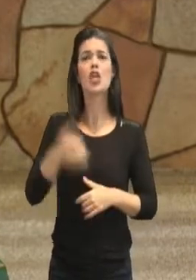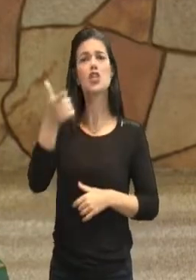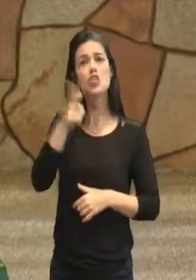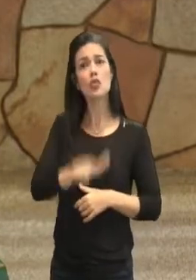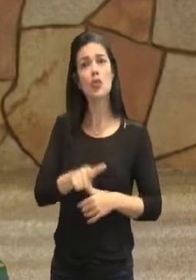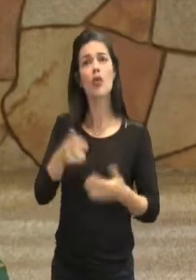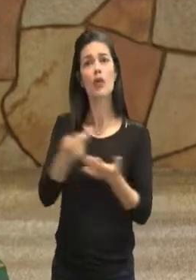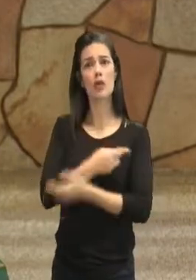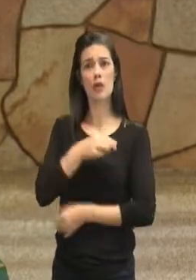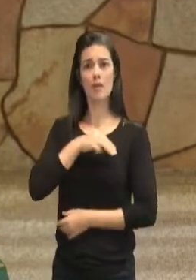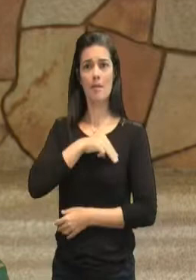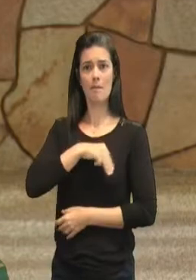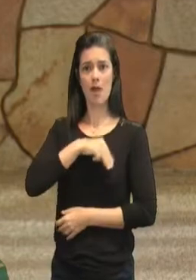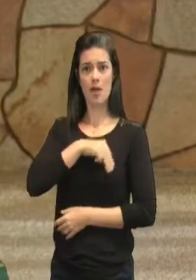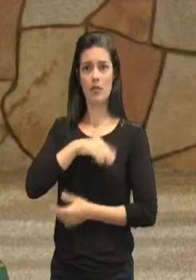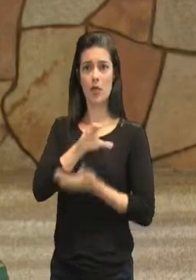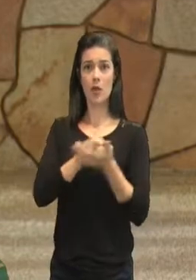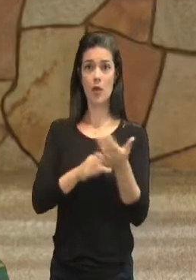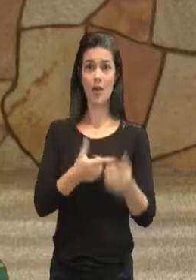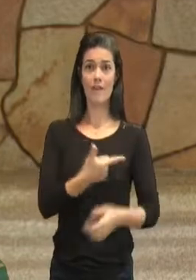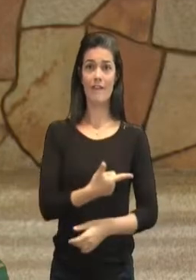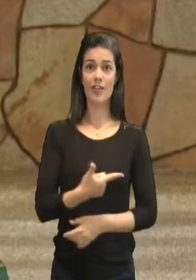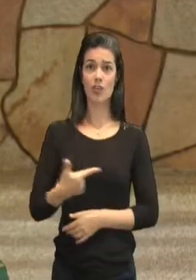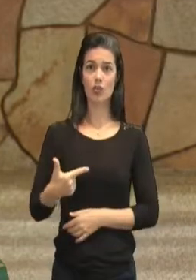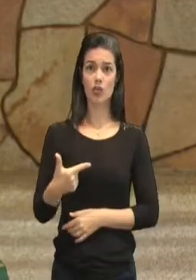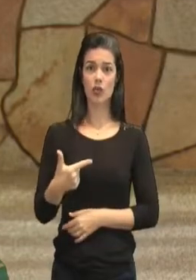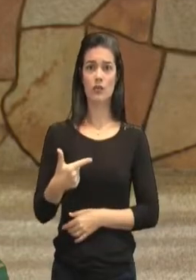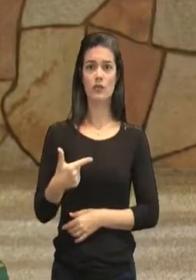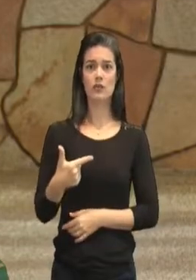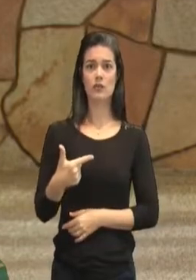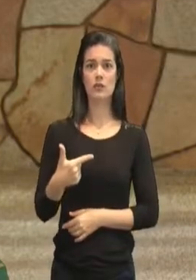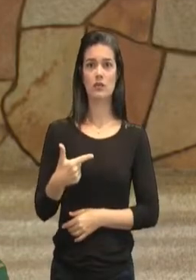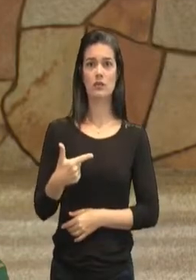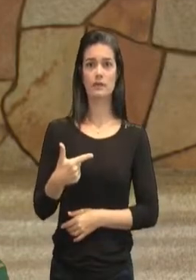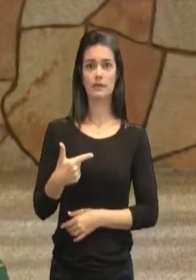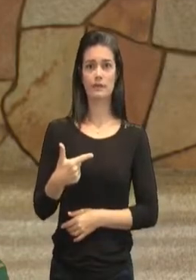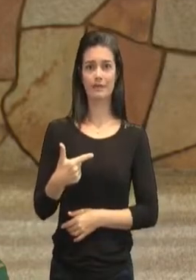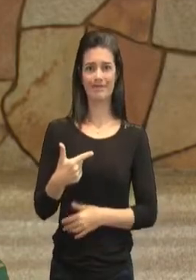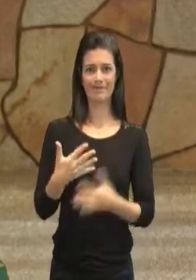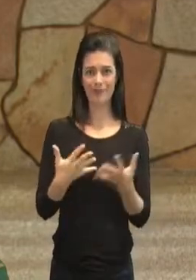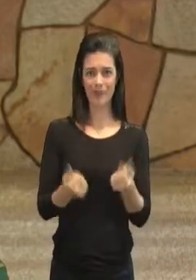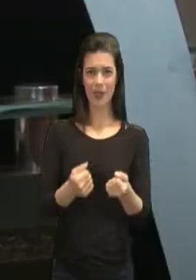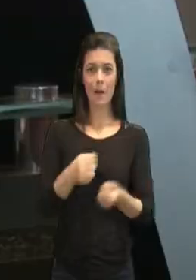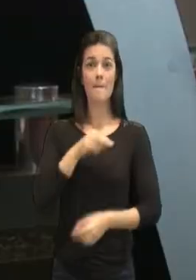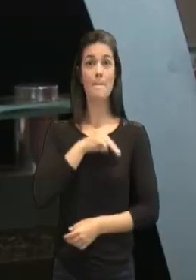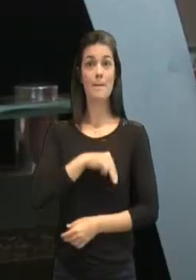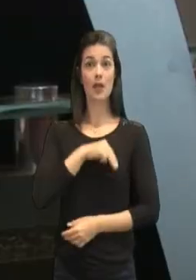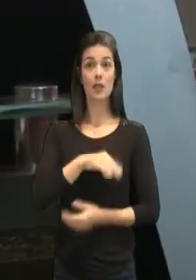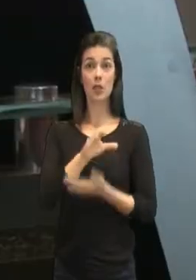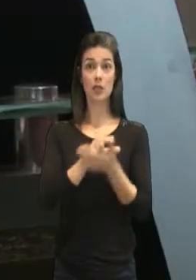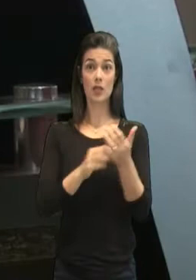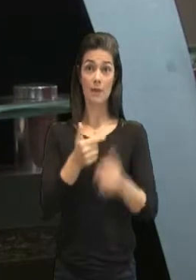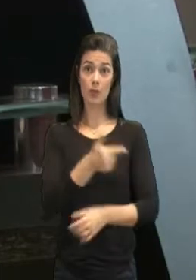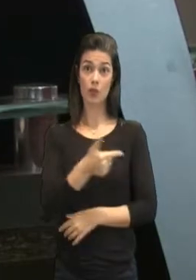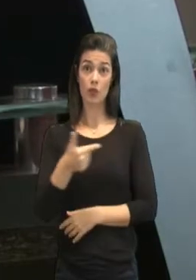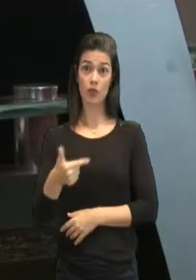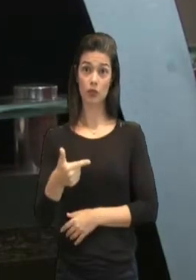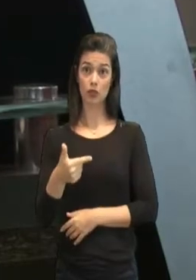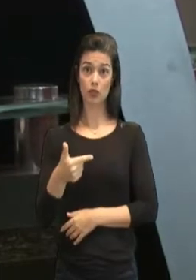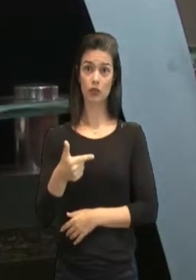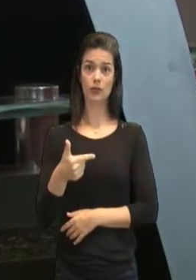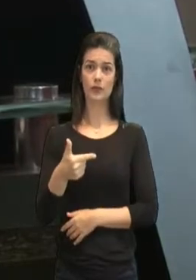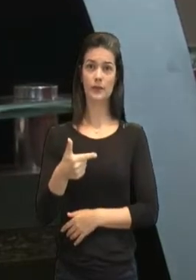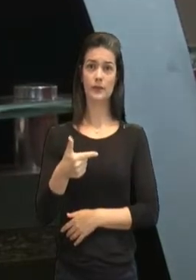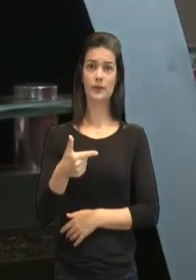no Evangelho de Mateus, no capítulo 22. Peço que você avance aí na sua Bíblia, dois capítulos,